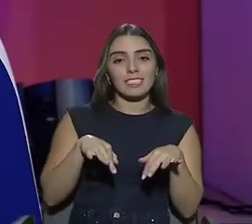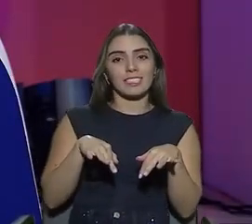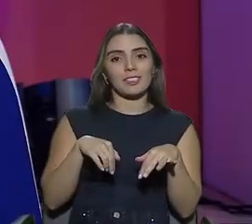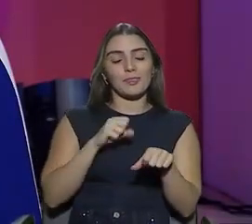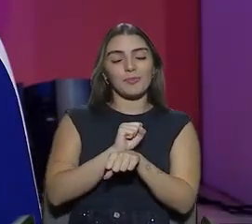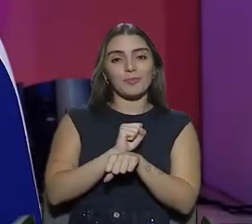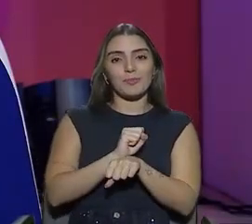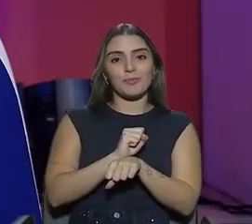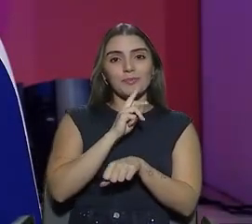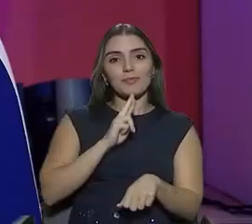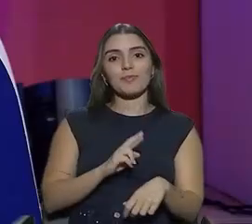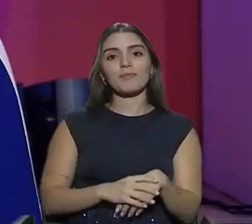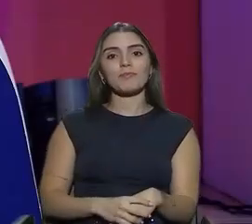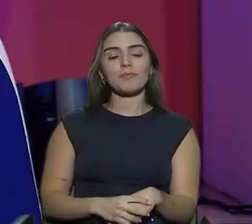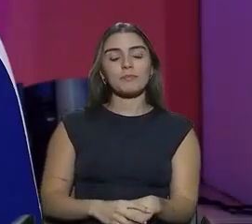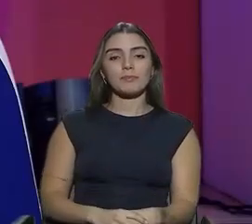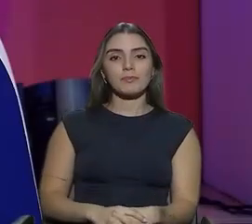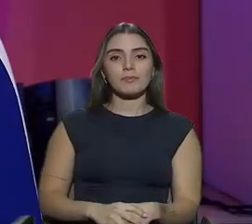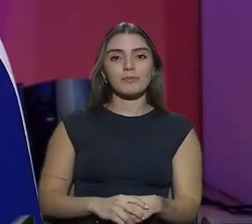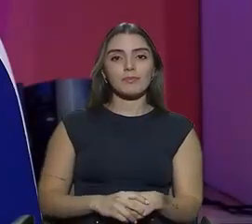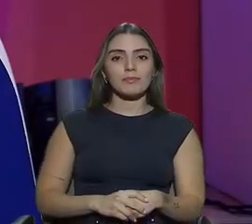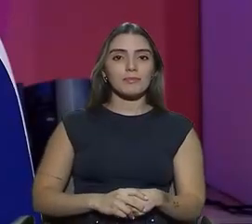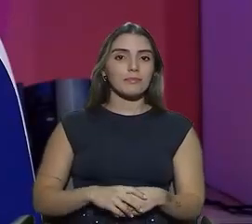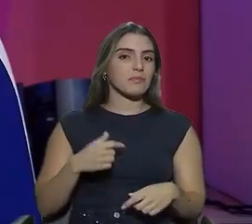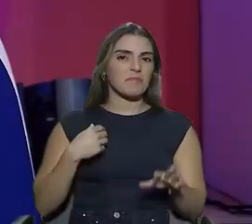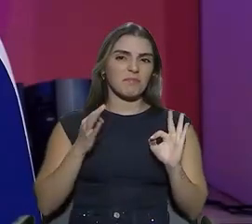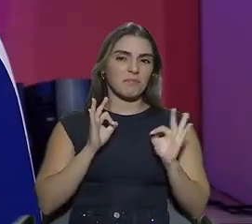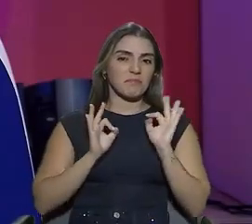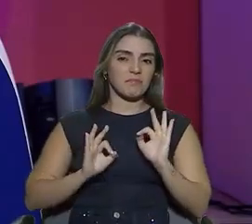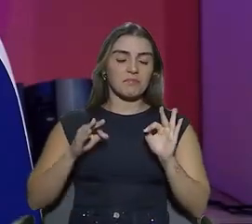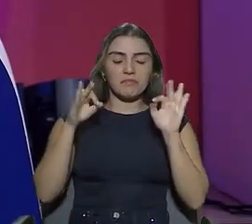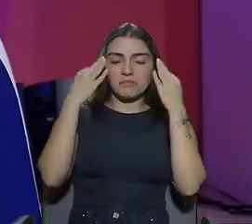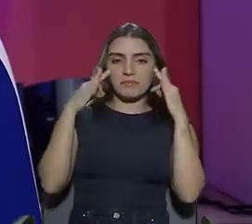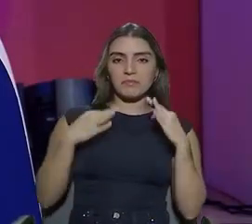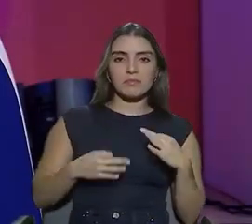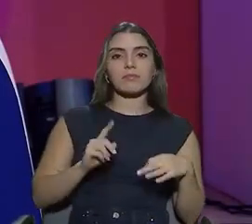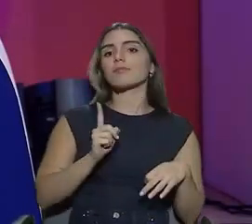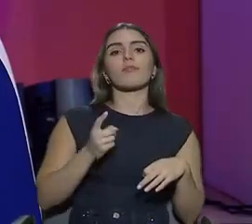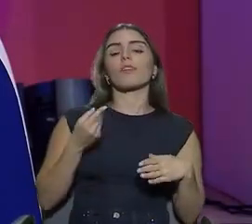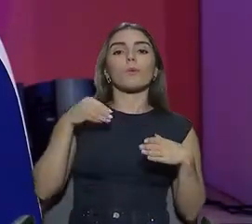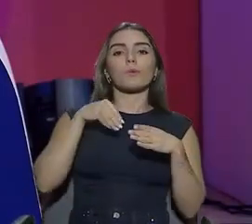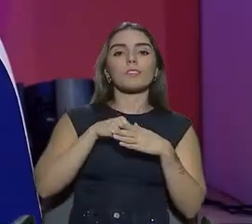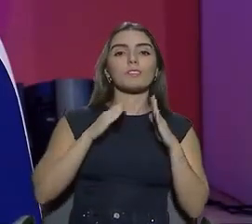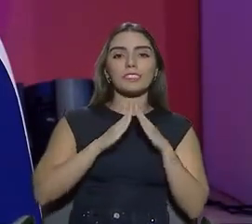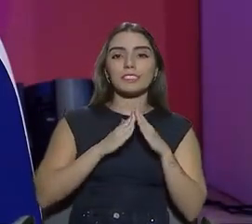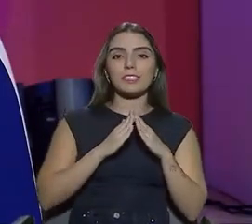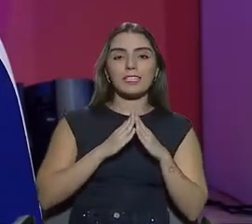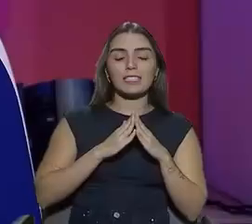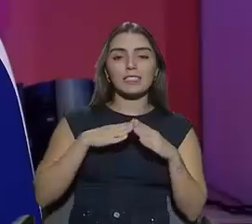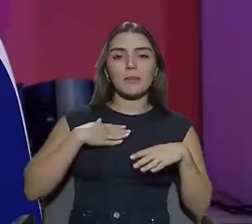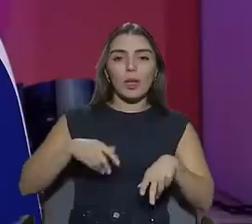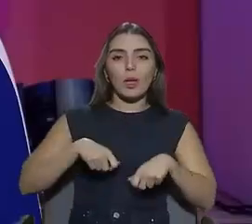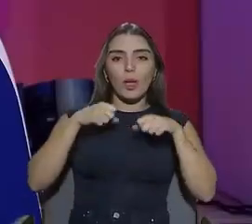do prêmio. E aí eu separei, eu falei, bom, eu nem vou me arrumar. Estou dentro de casa mesmo, ninguém vai me ver. Vou manter meu pijama,